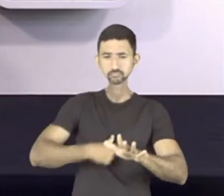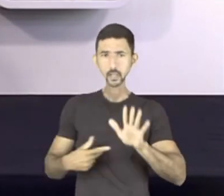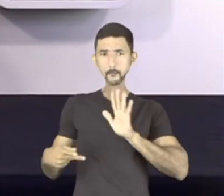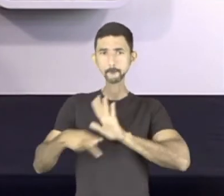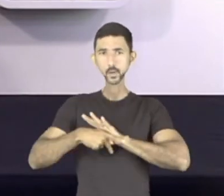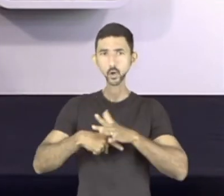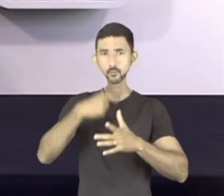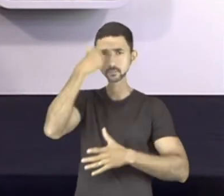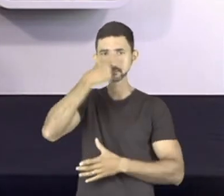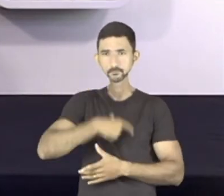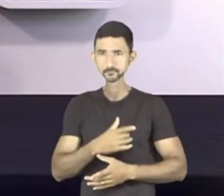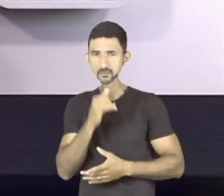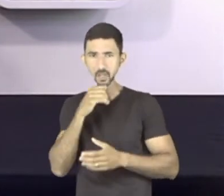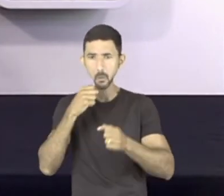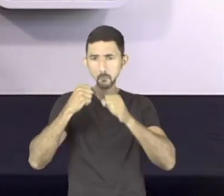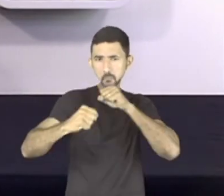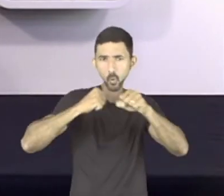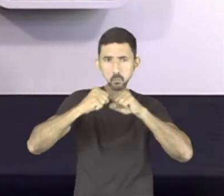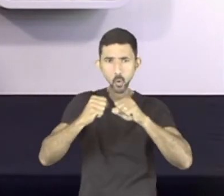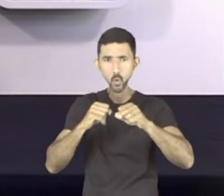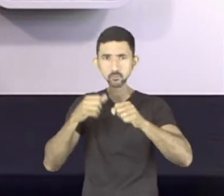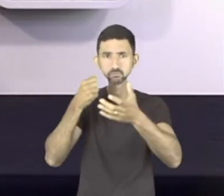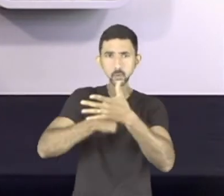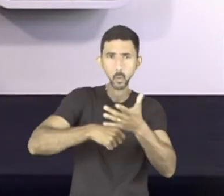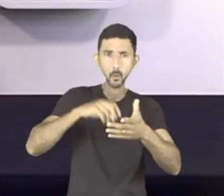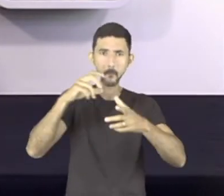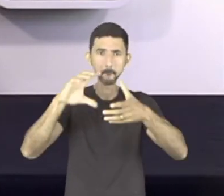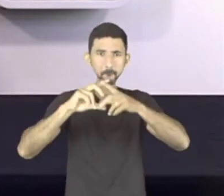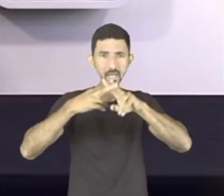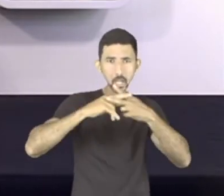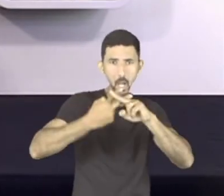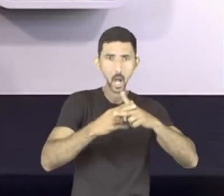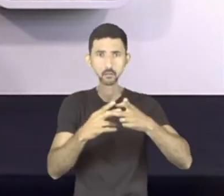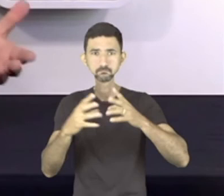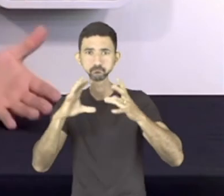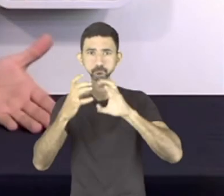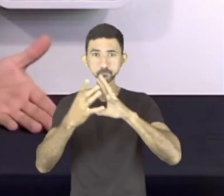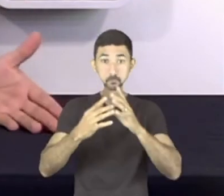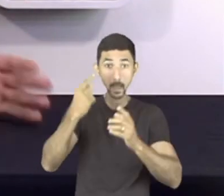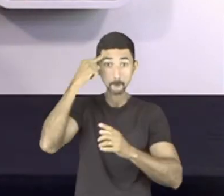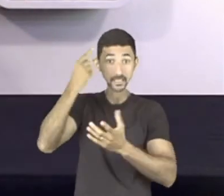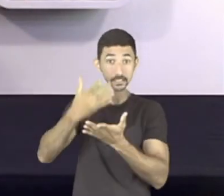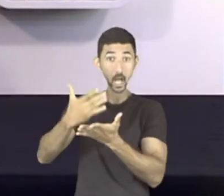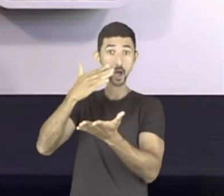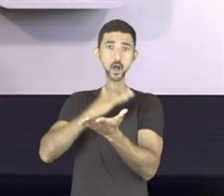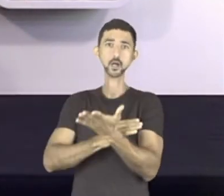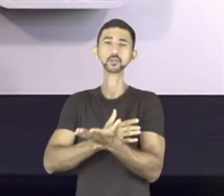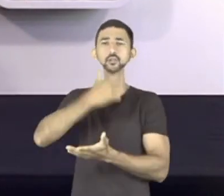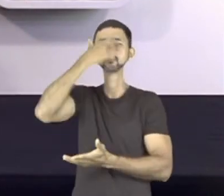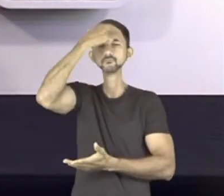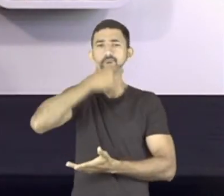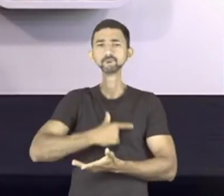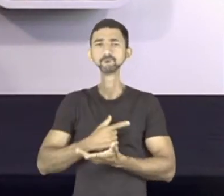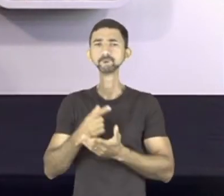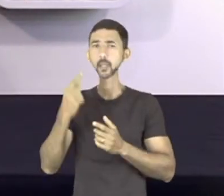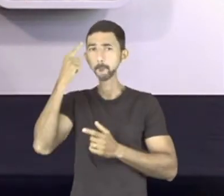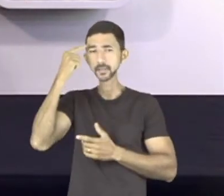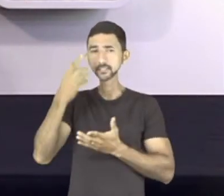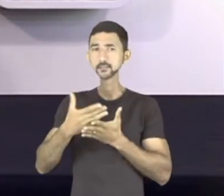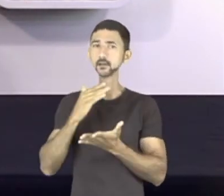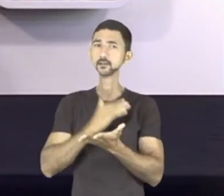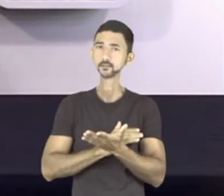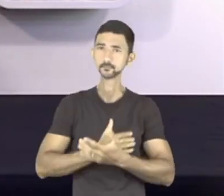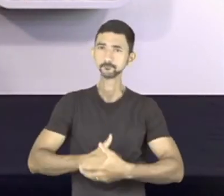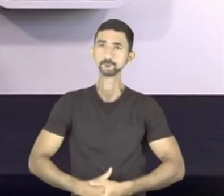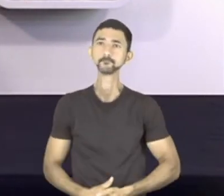você mesmo, ou seja, não sair agredindo os outros por aí. Você pensar 2 vezes antes de tomar qualquer atitude.